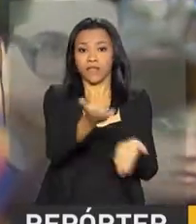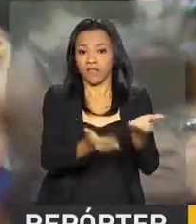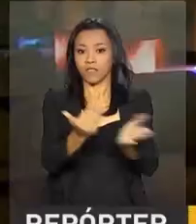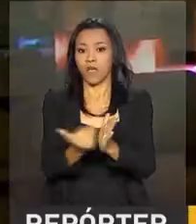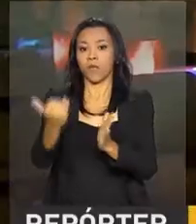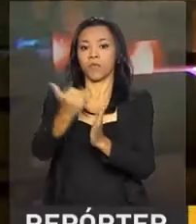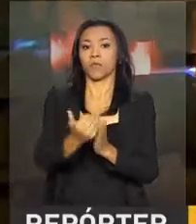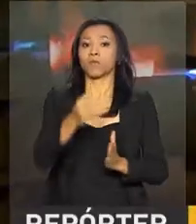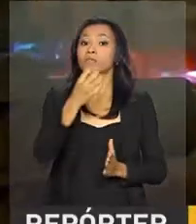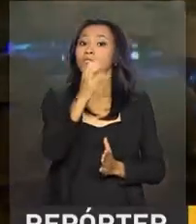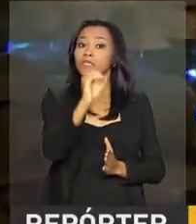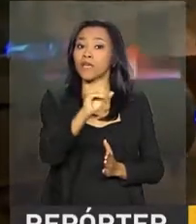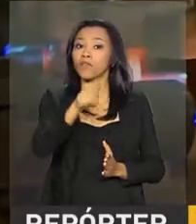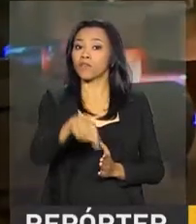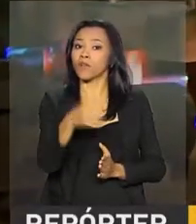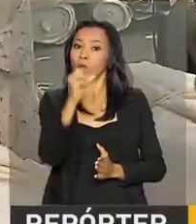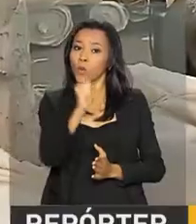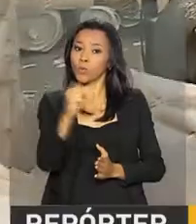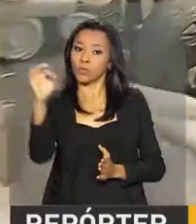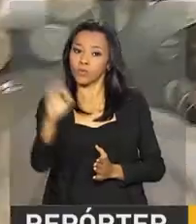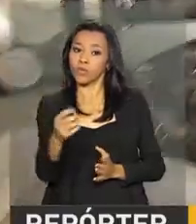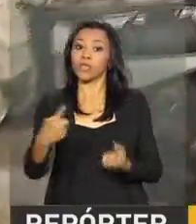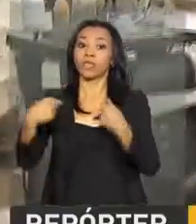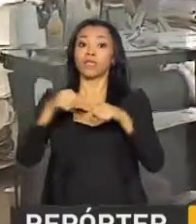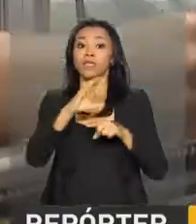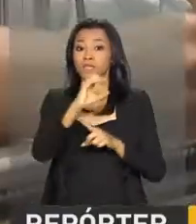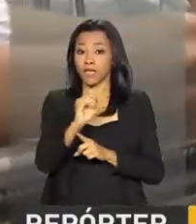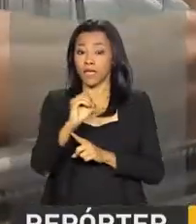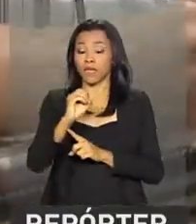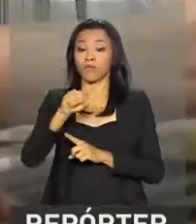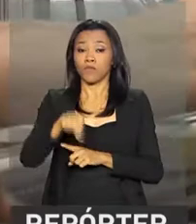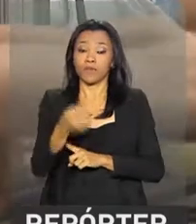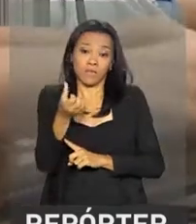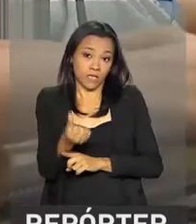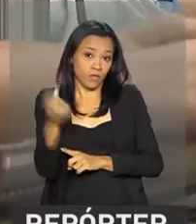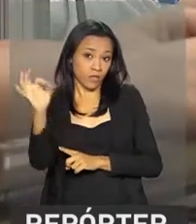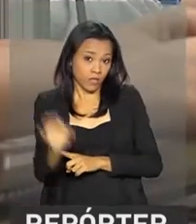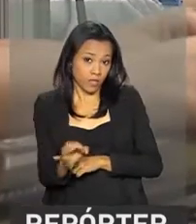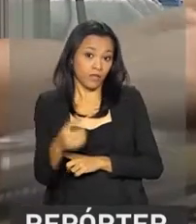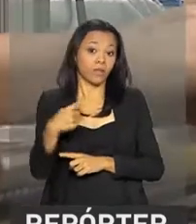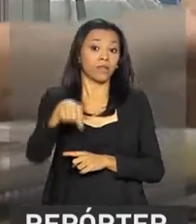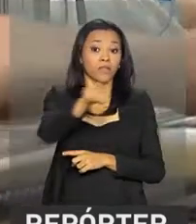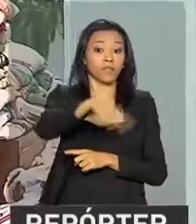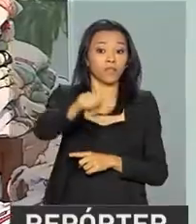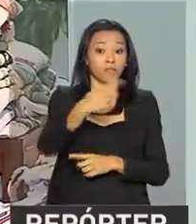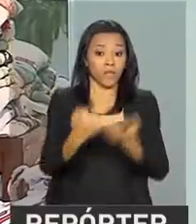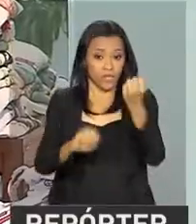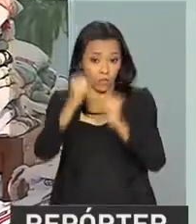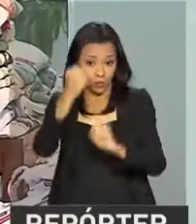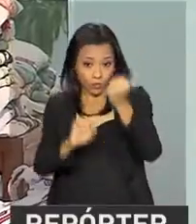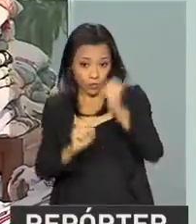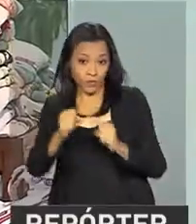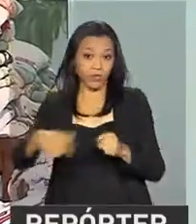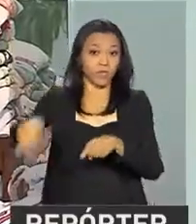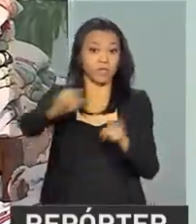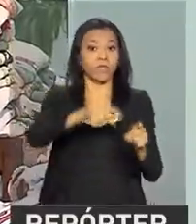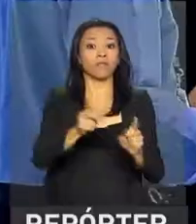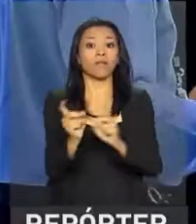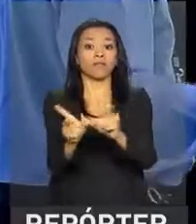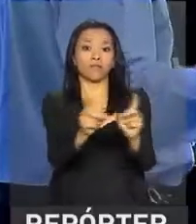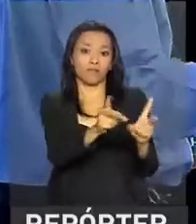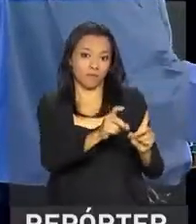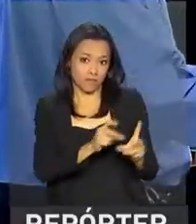0,8 por cento e 0,6 por cento puxados pela indústria de transformação e pelo comércio